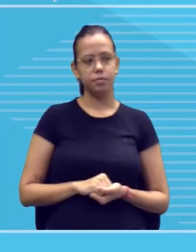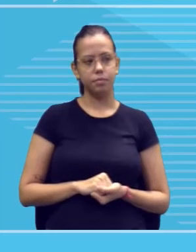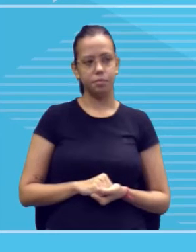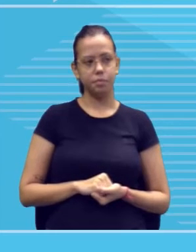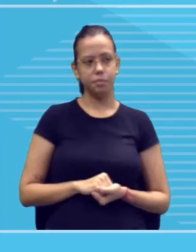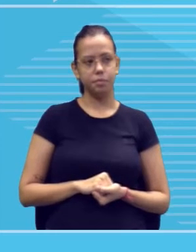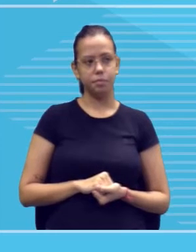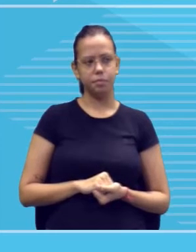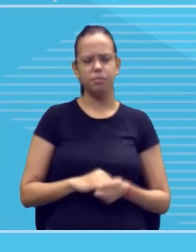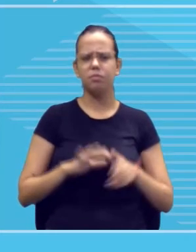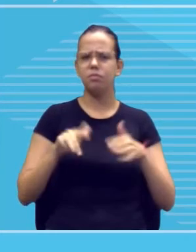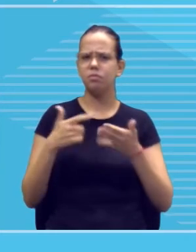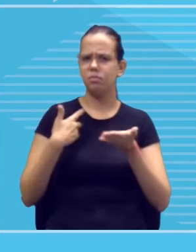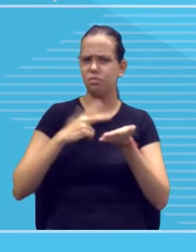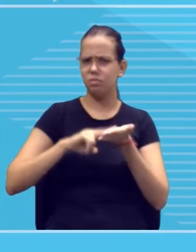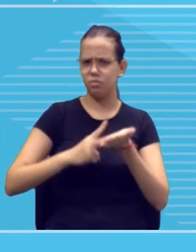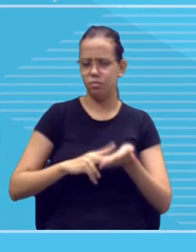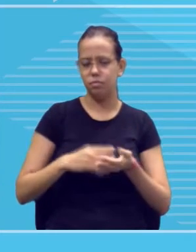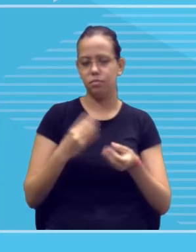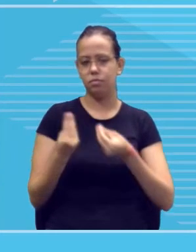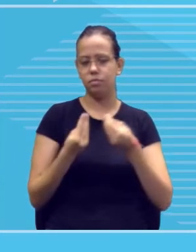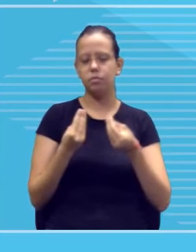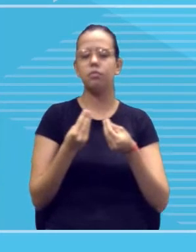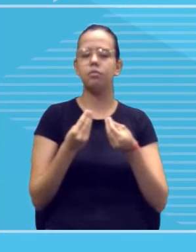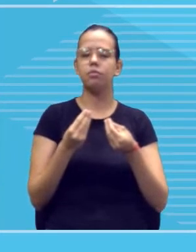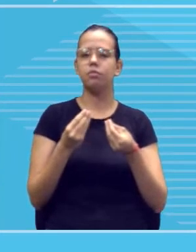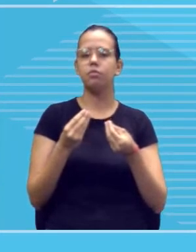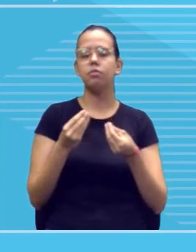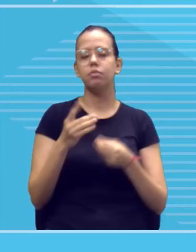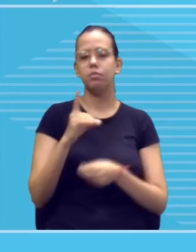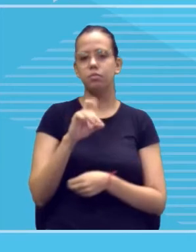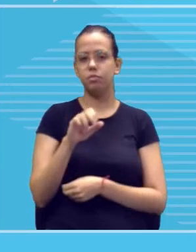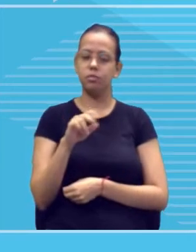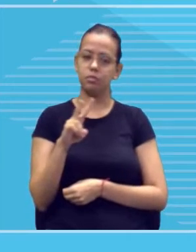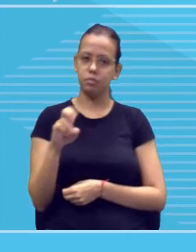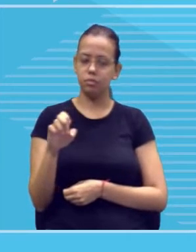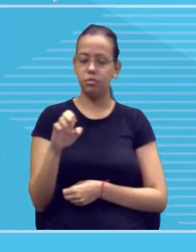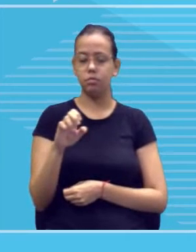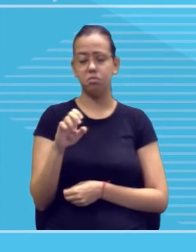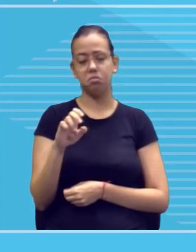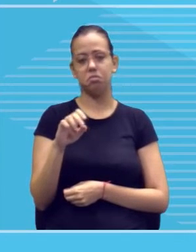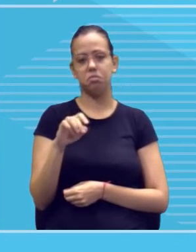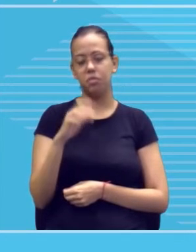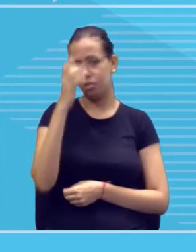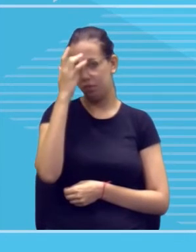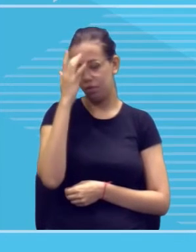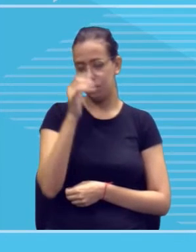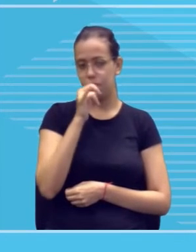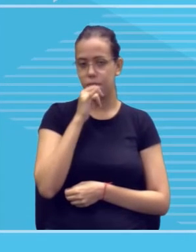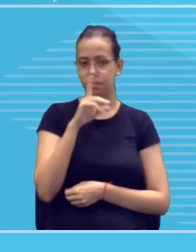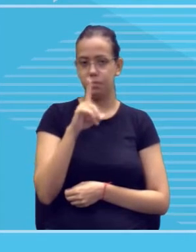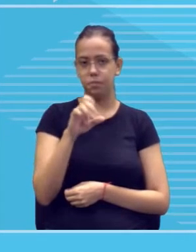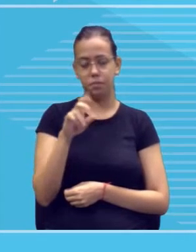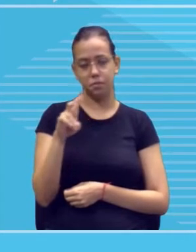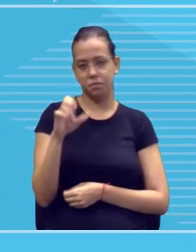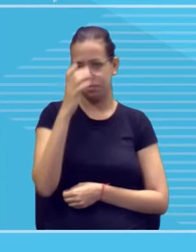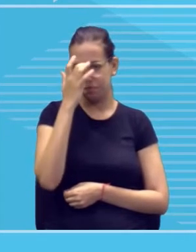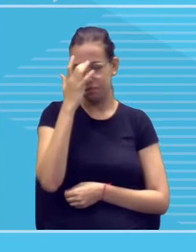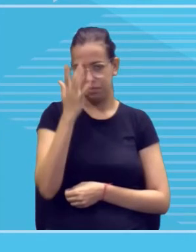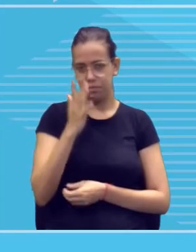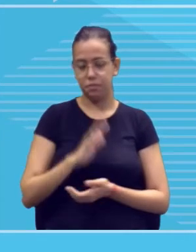pessoal então eu traduzir como deve é muito fácil né a toalha Deve estar muito pesada é só dizer que deve tá muito fácil